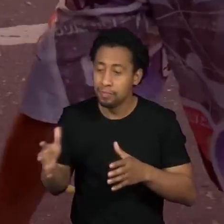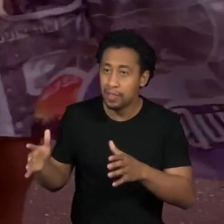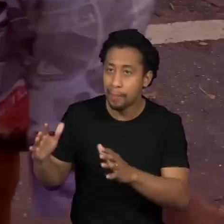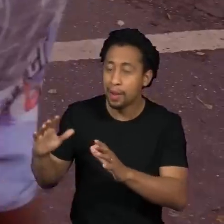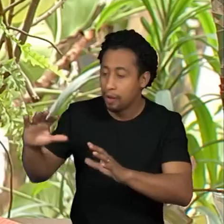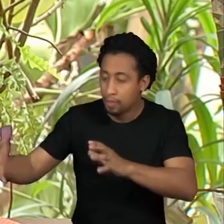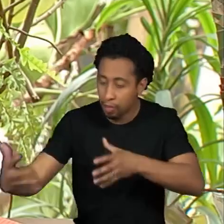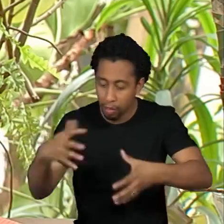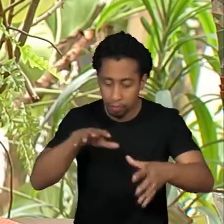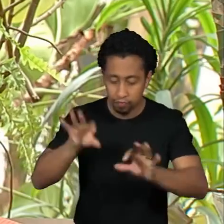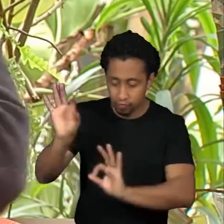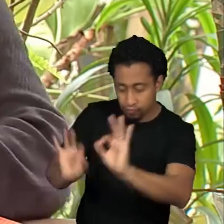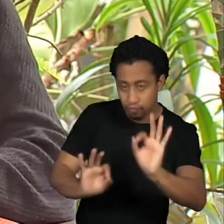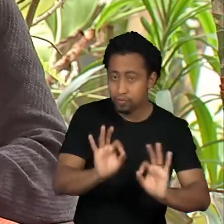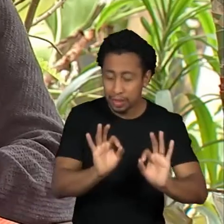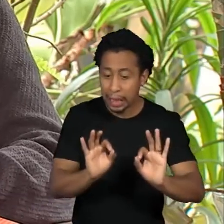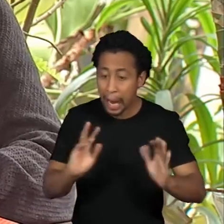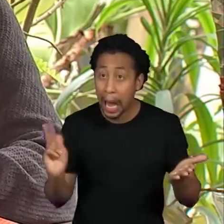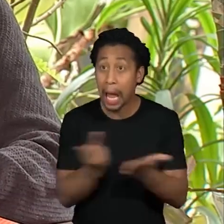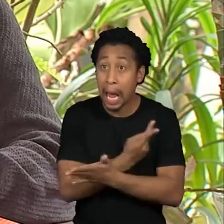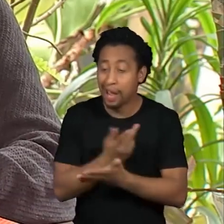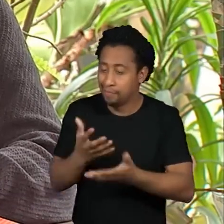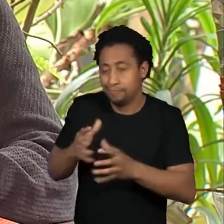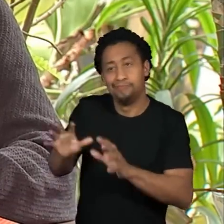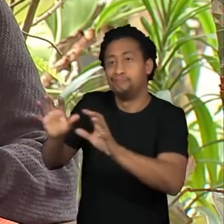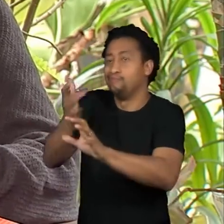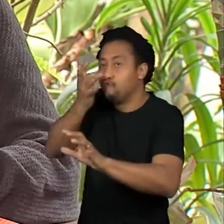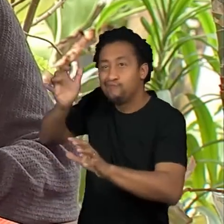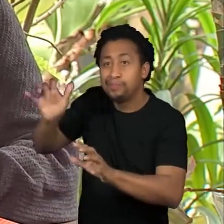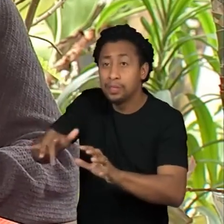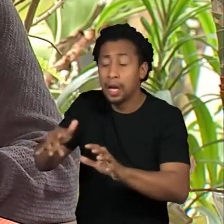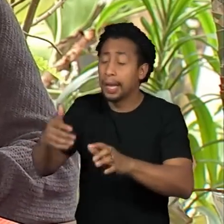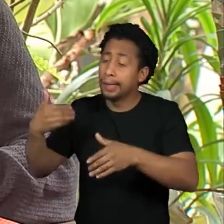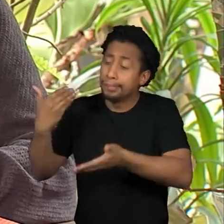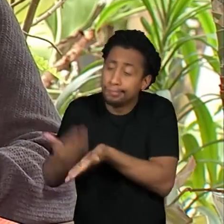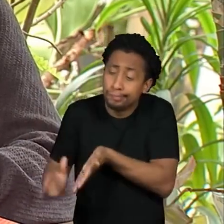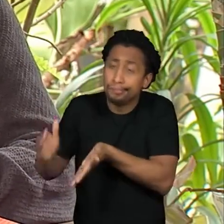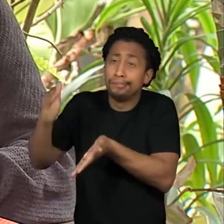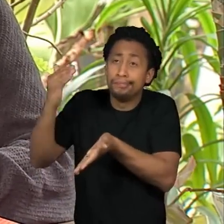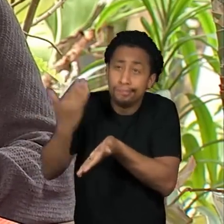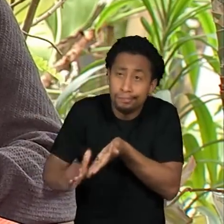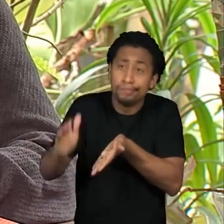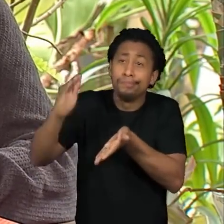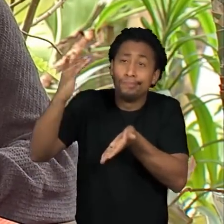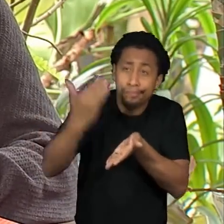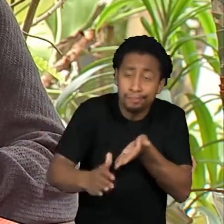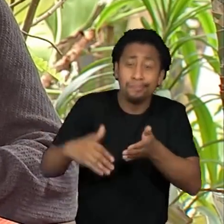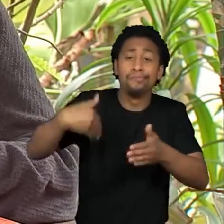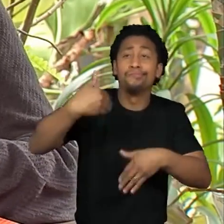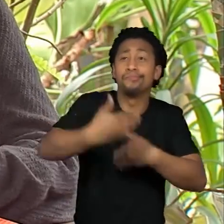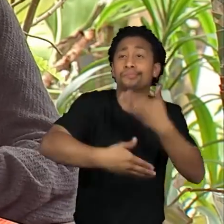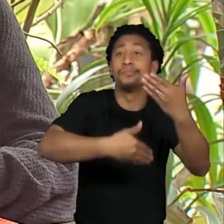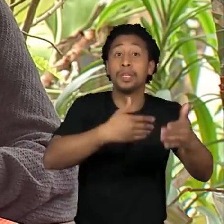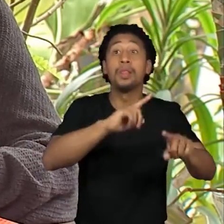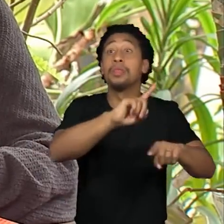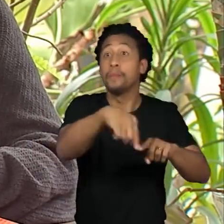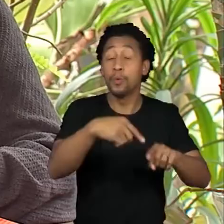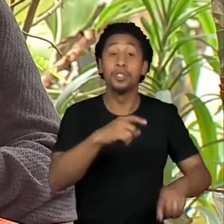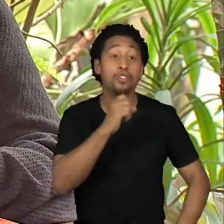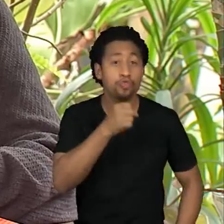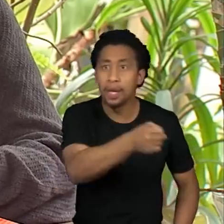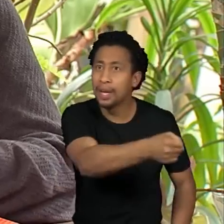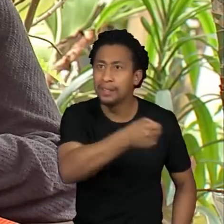tira daqui, bota aqui, leva para lá. E aí você vai desperdiçando até que você chega na geladeira do consumidor, onde também acontece